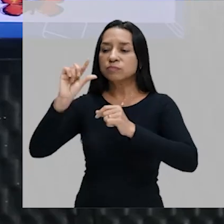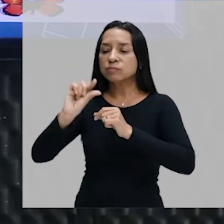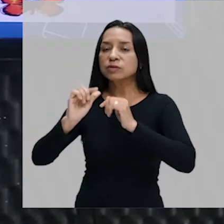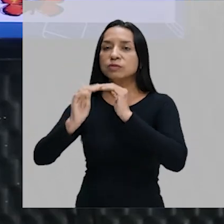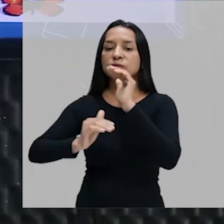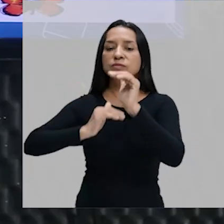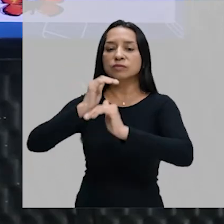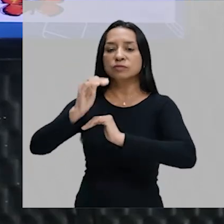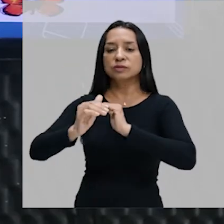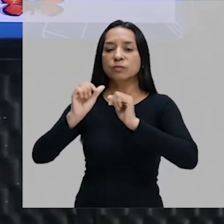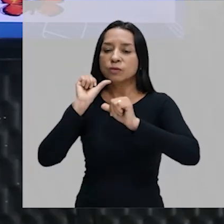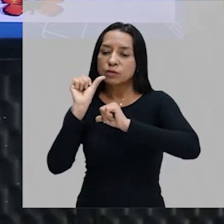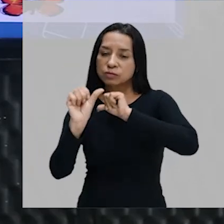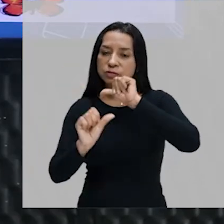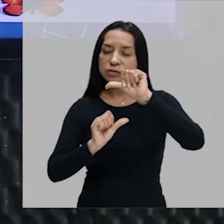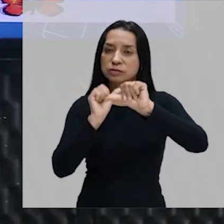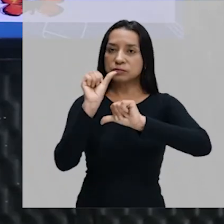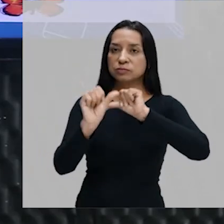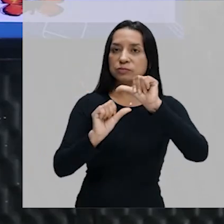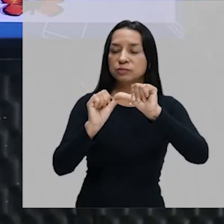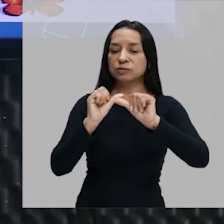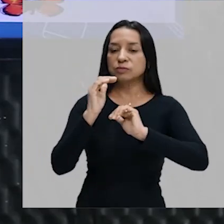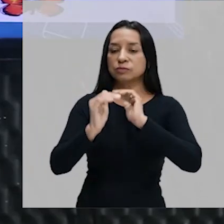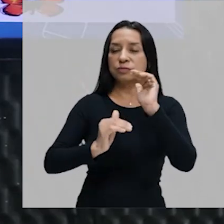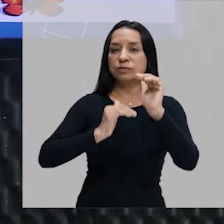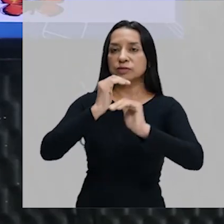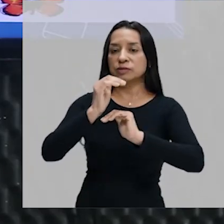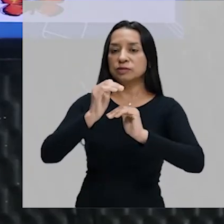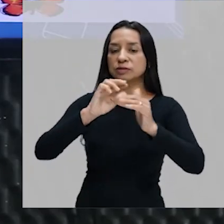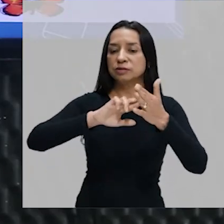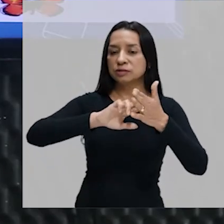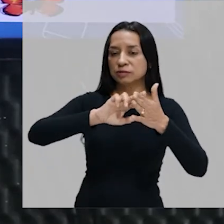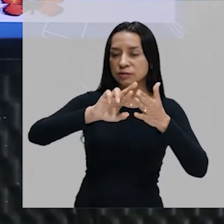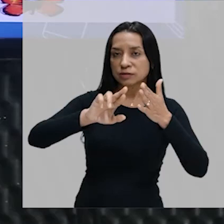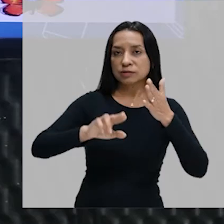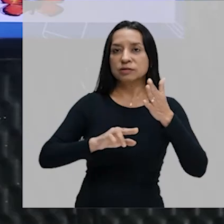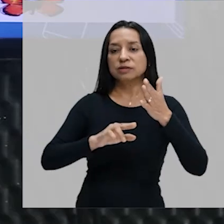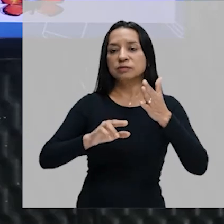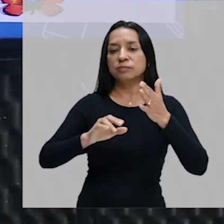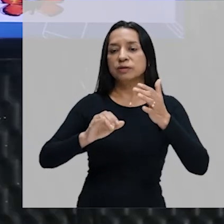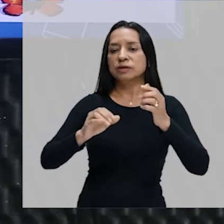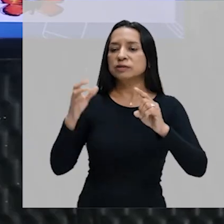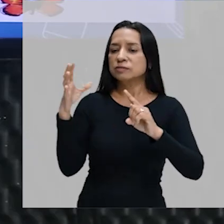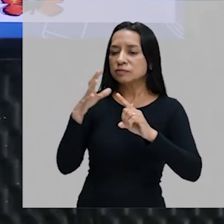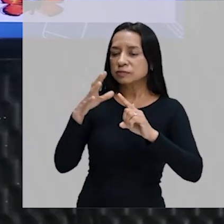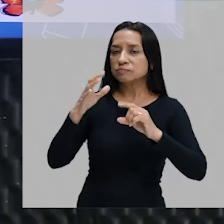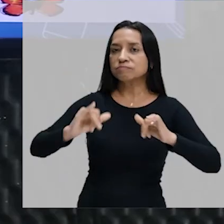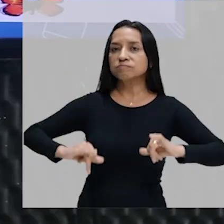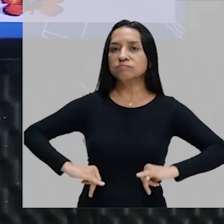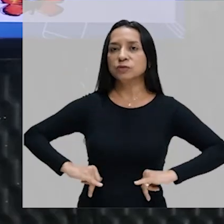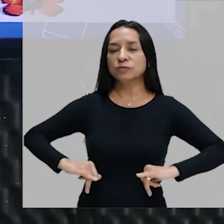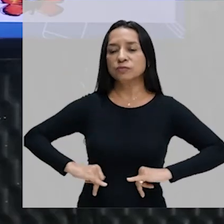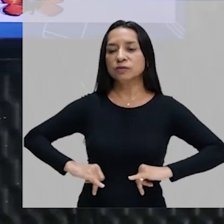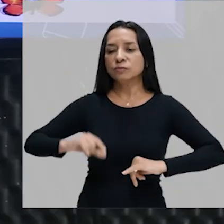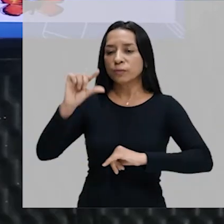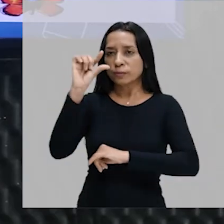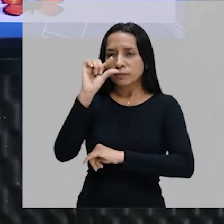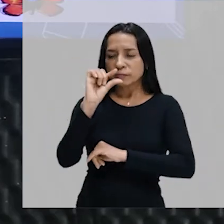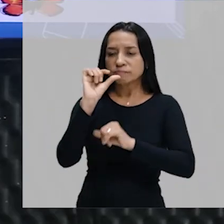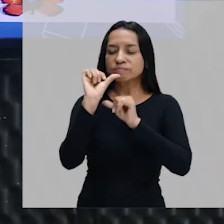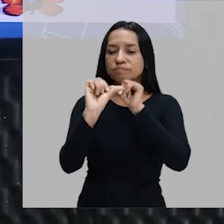São transformações progressivas que a espécie ela vai sofrendo. Pequenas mudanças, elas